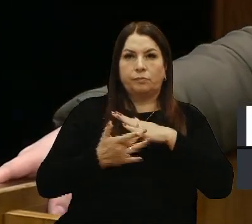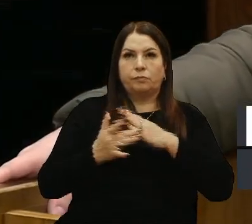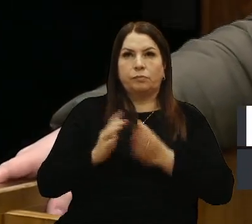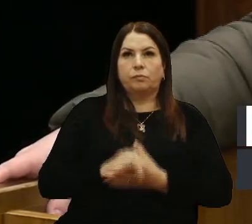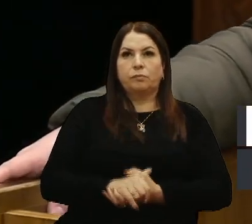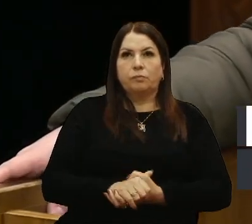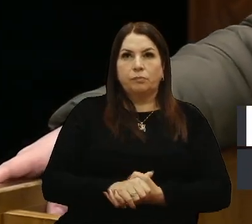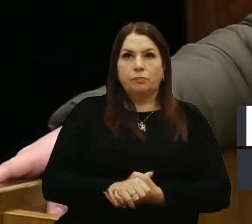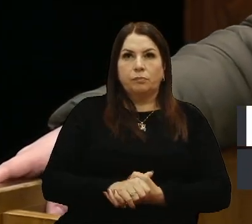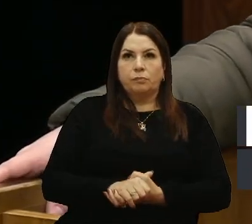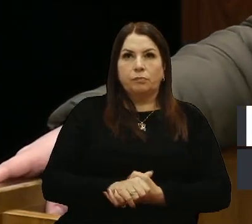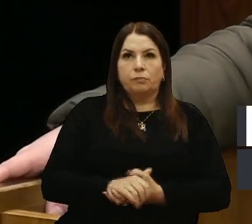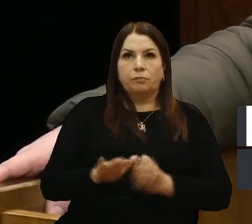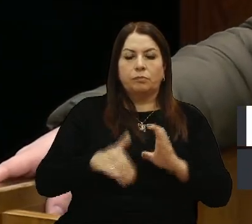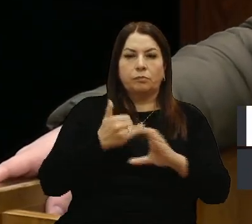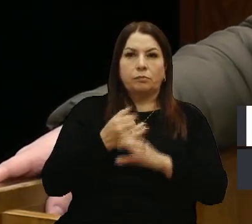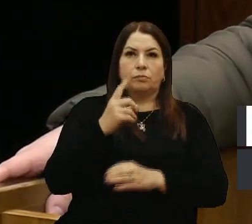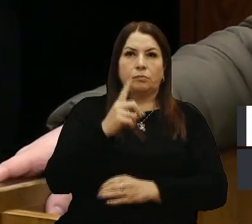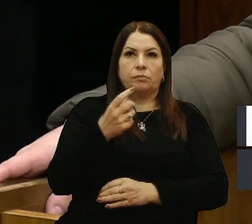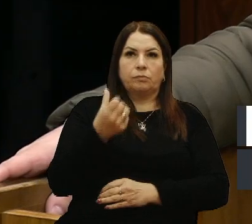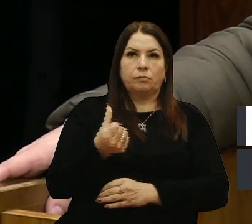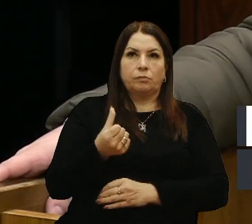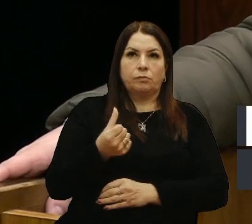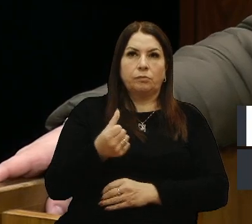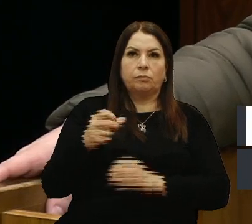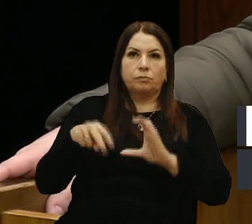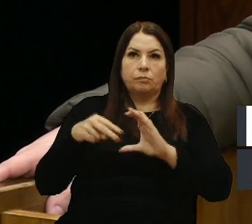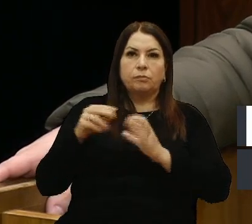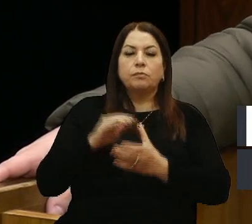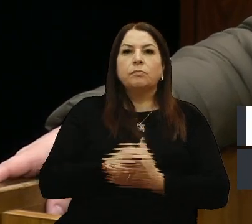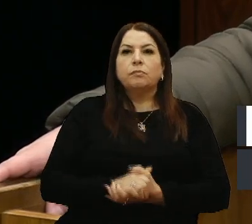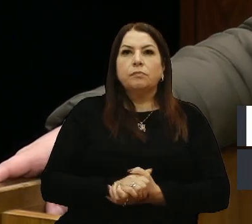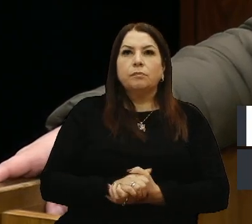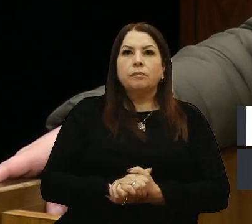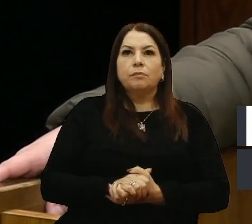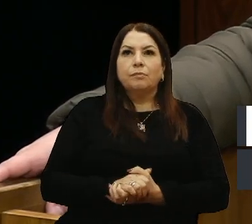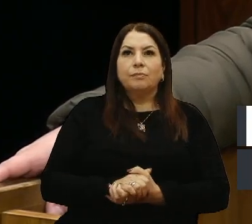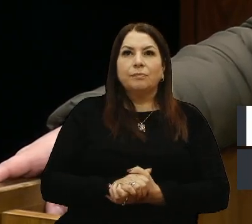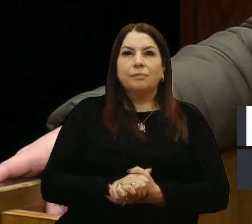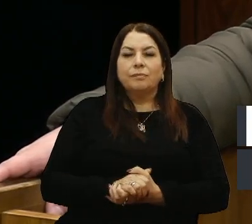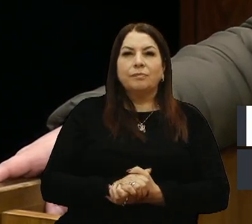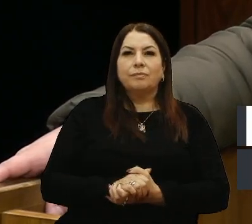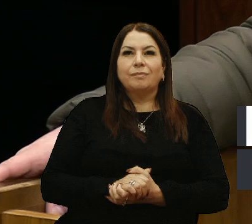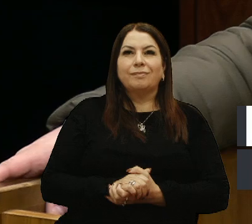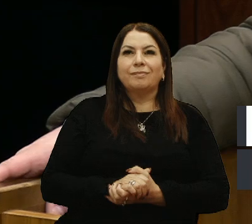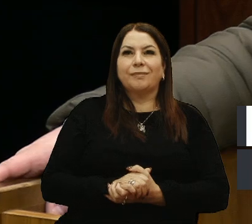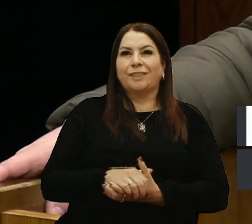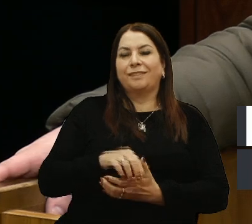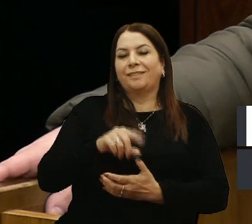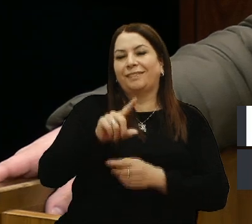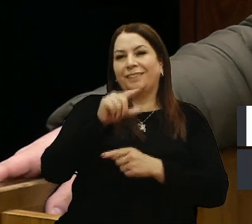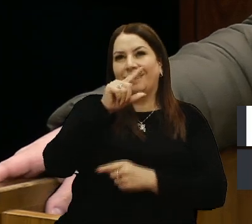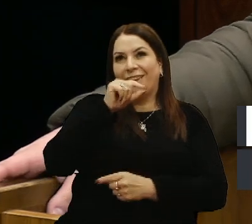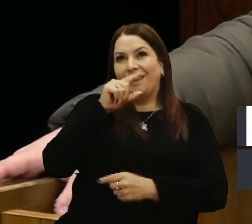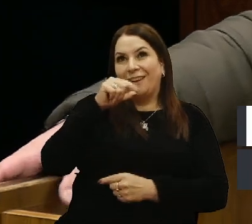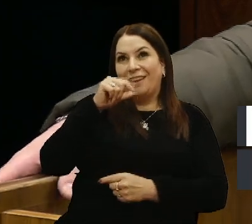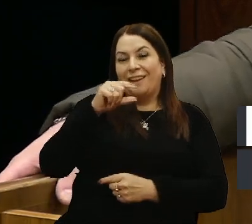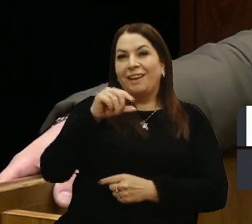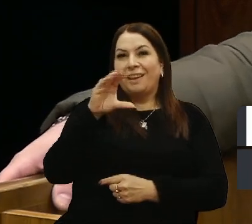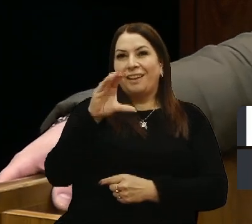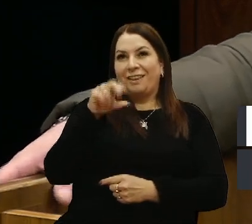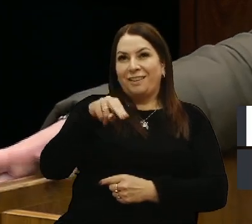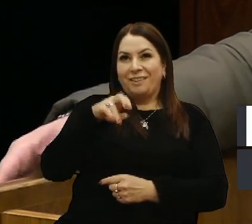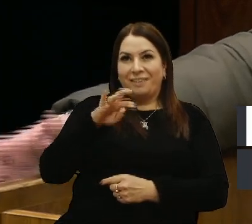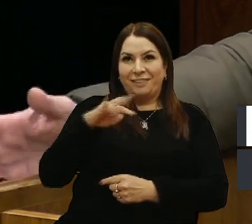redes sociais, canal 16 da Câmara. Da Claronet, boa. Trago